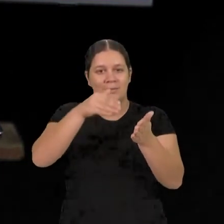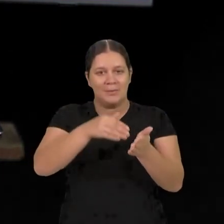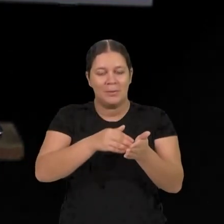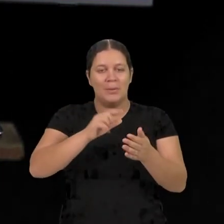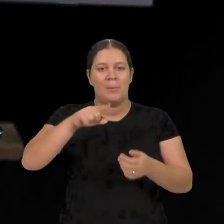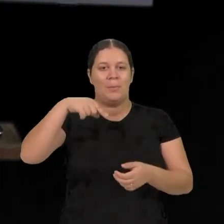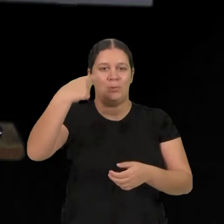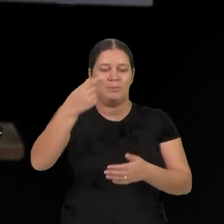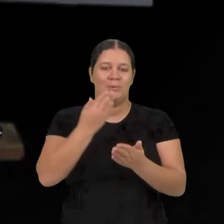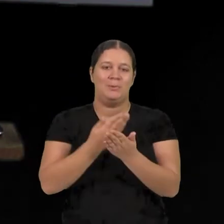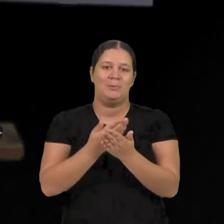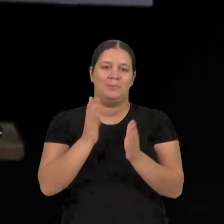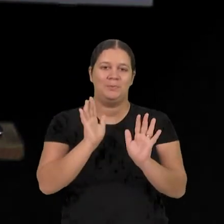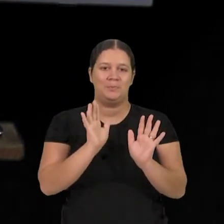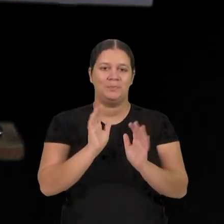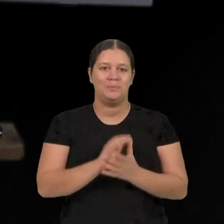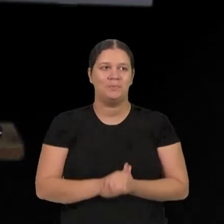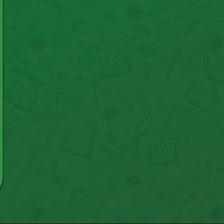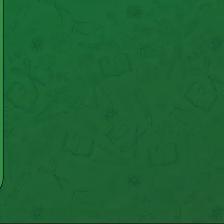próxima. Valeu!